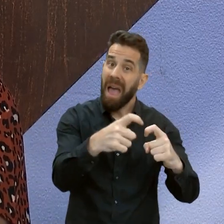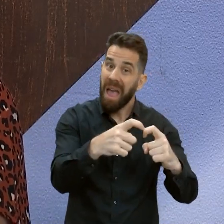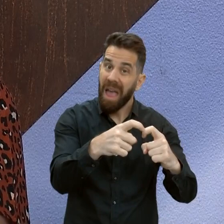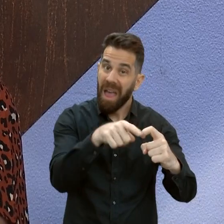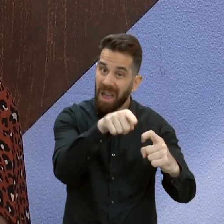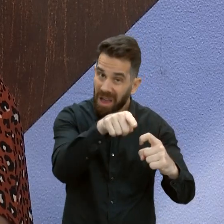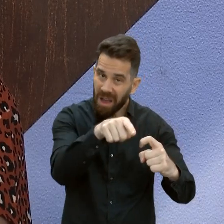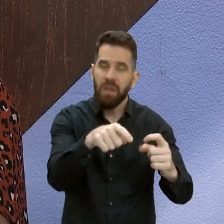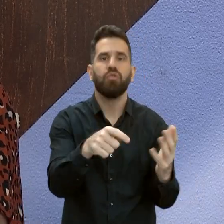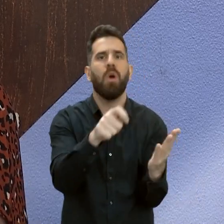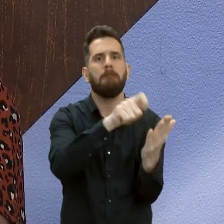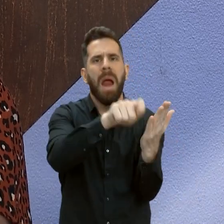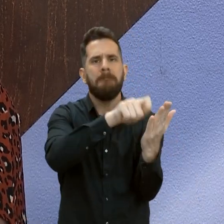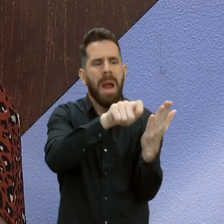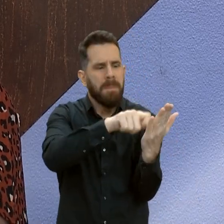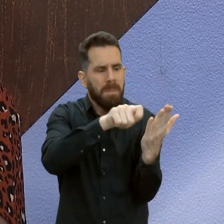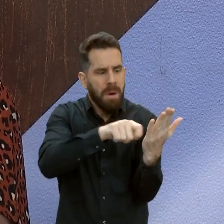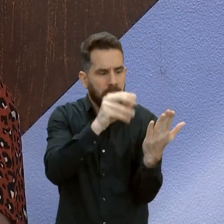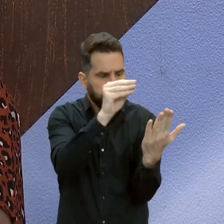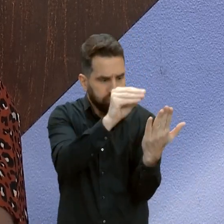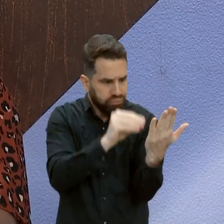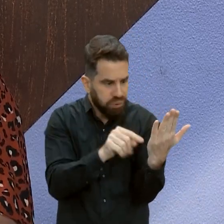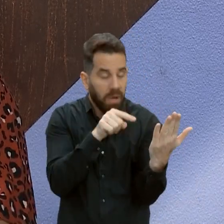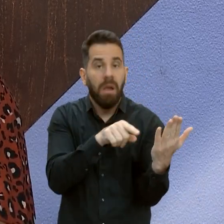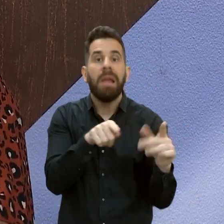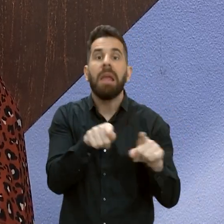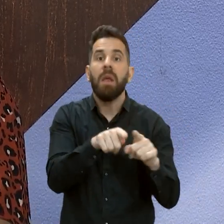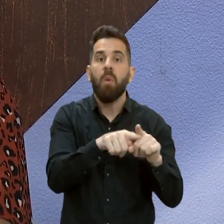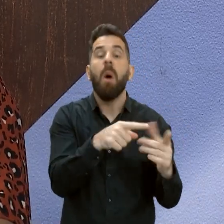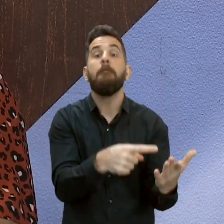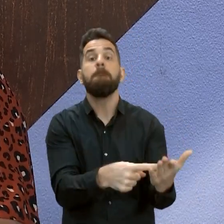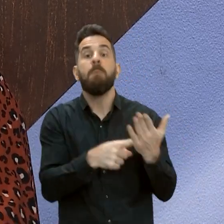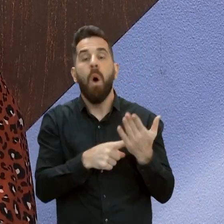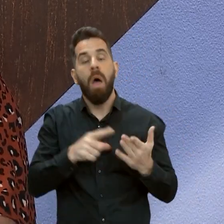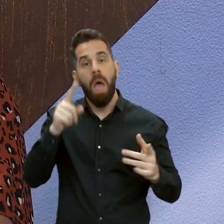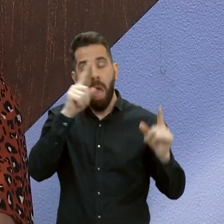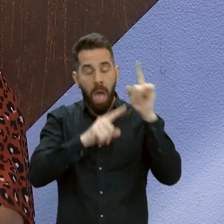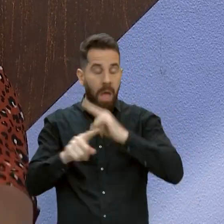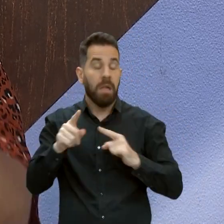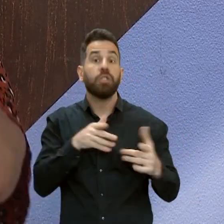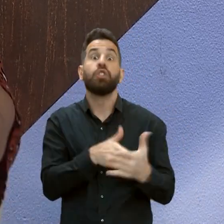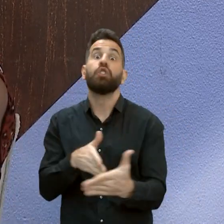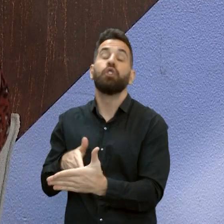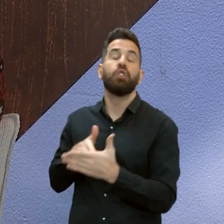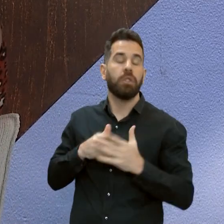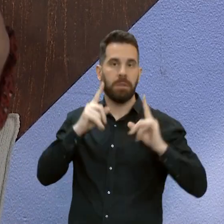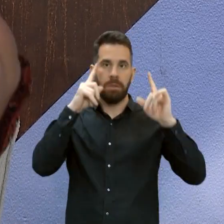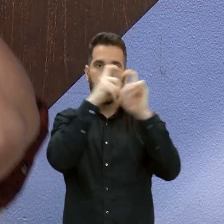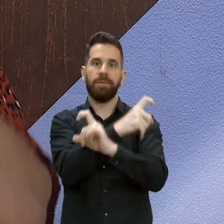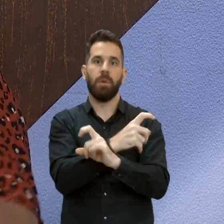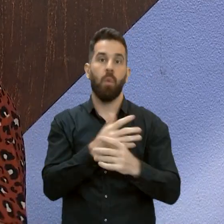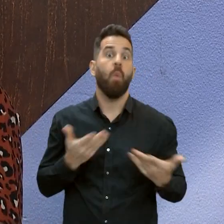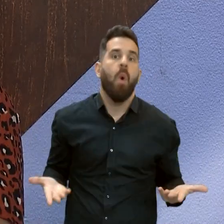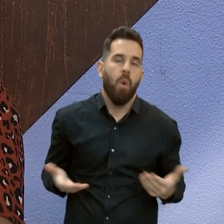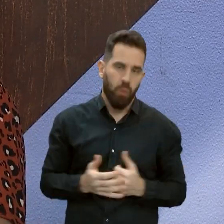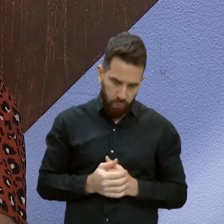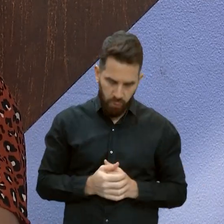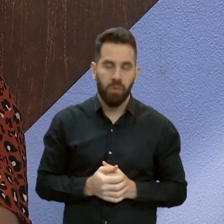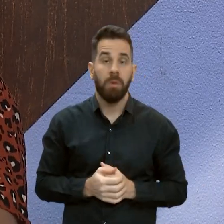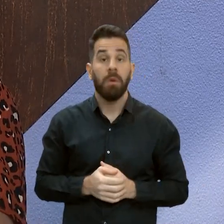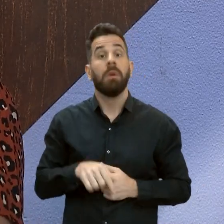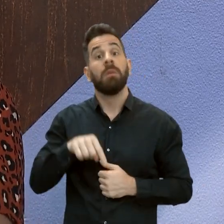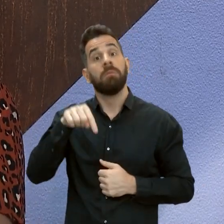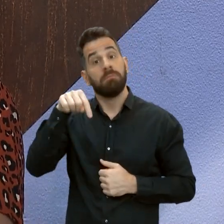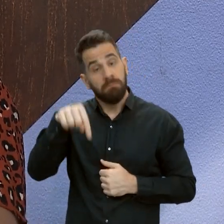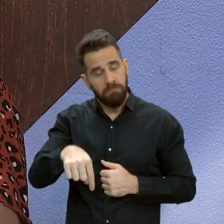ele encontra essa dificuldade. E depois, né, que ele está dentro da universidade, a pessoa com deficiência intelectual,